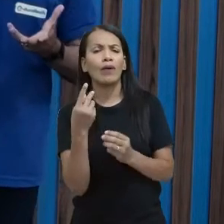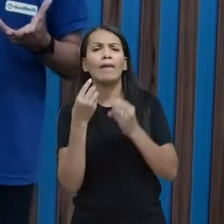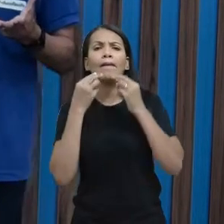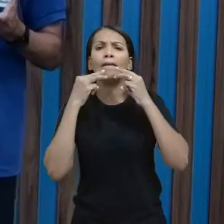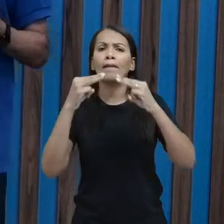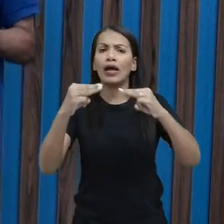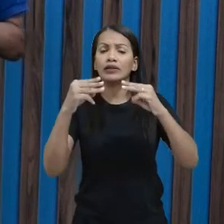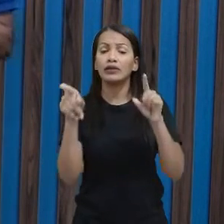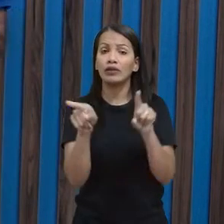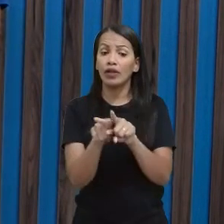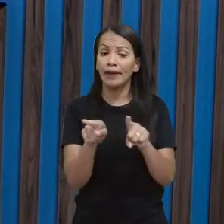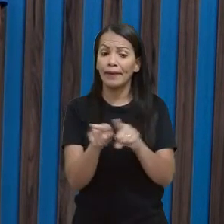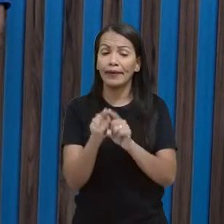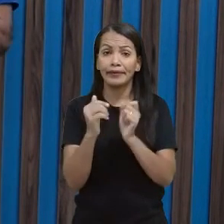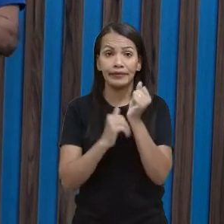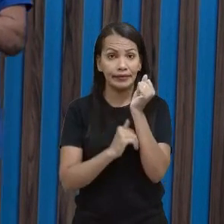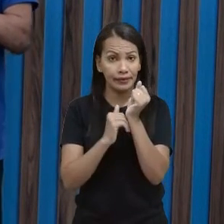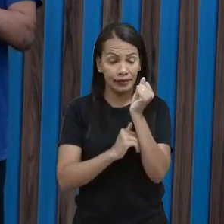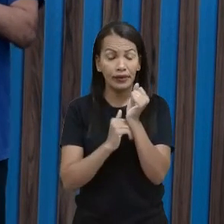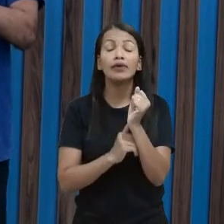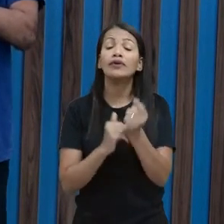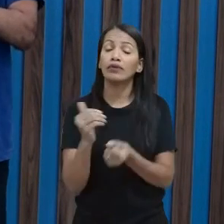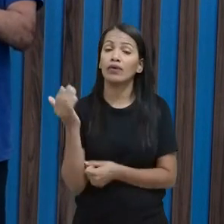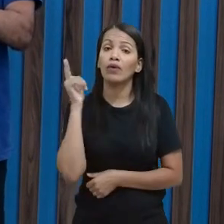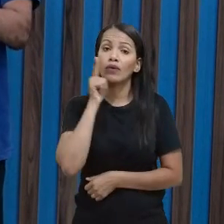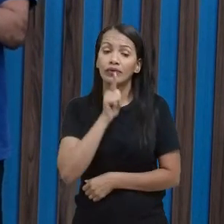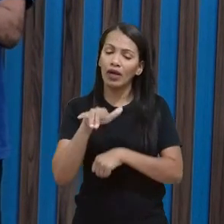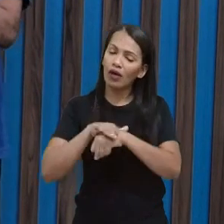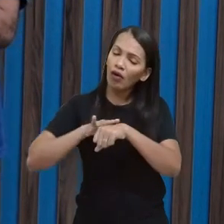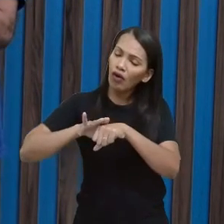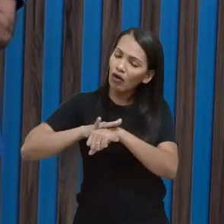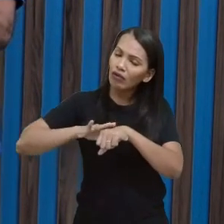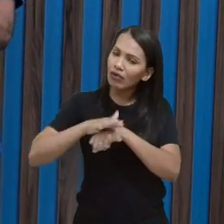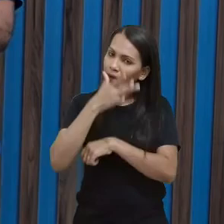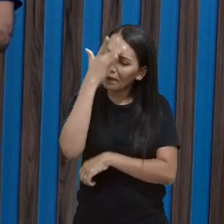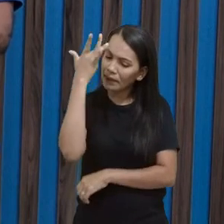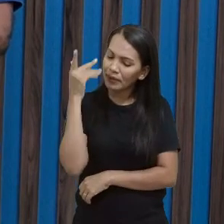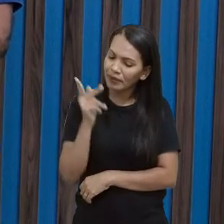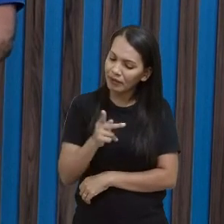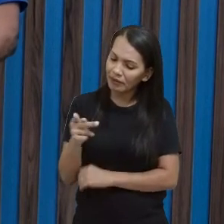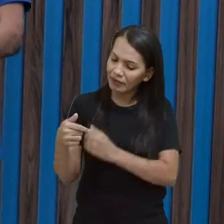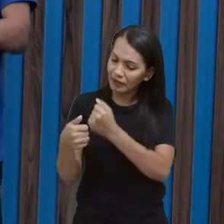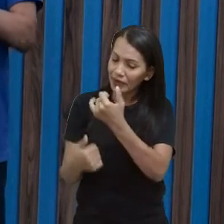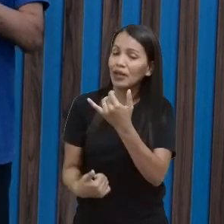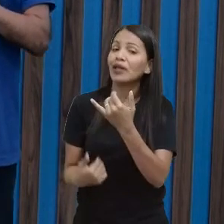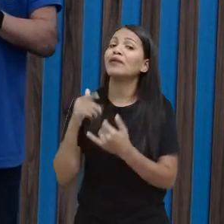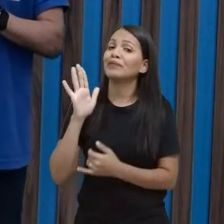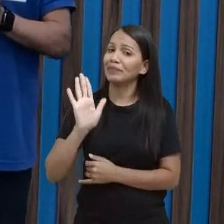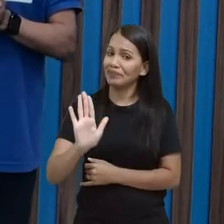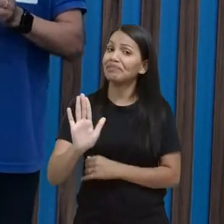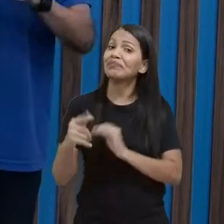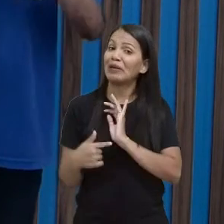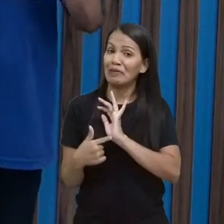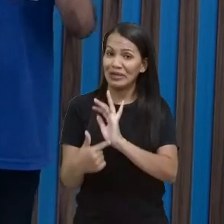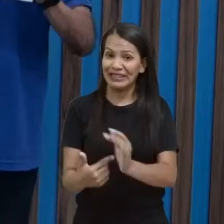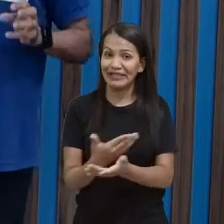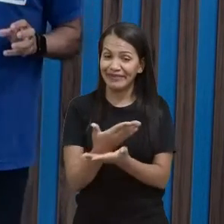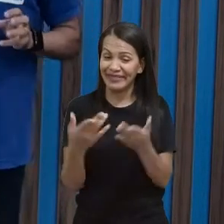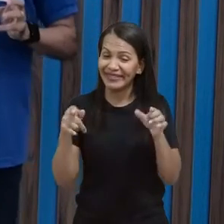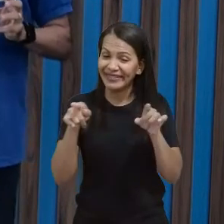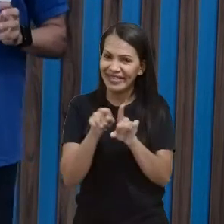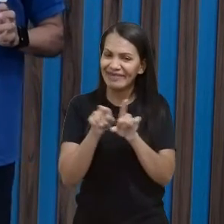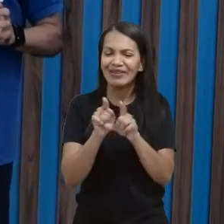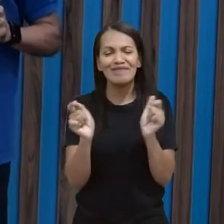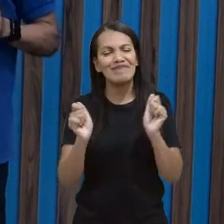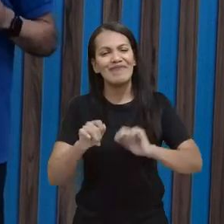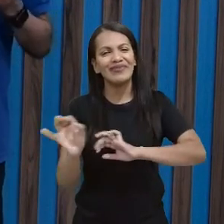senha e consegue conversar com o Ricardinho e com a pessoa que estará no chat. Daqui a pouco eu vou apresentar a vocês essa pessoa. Também